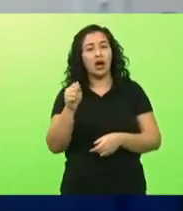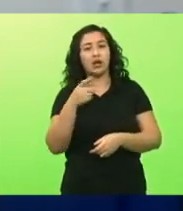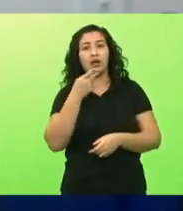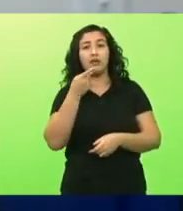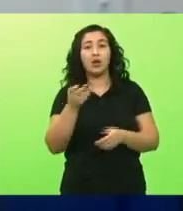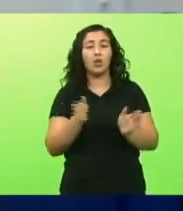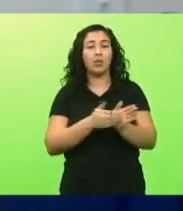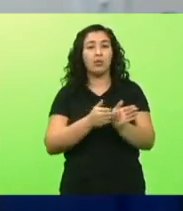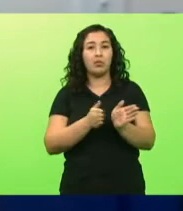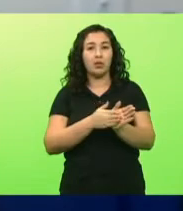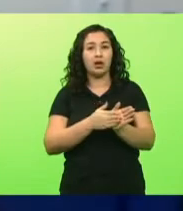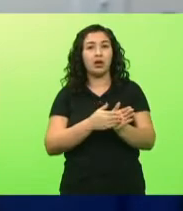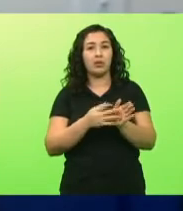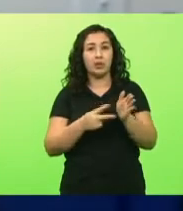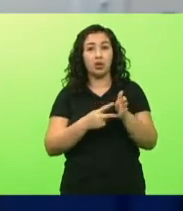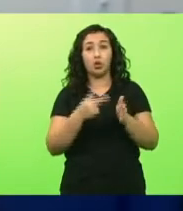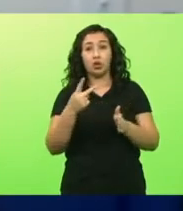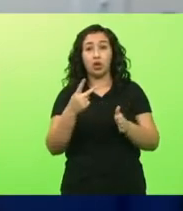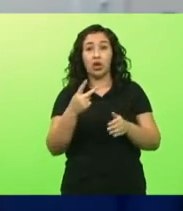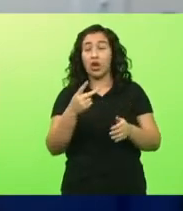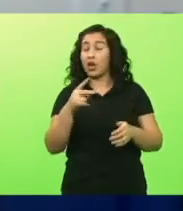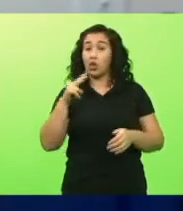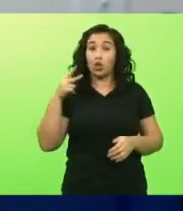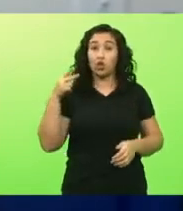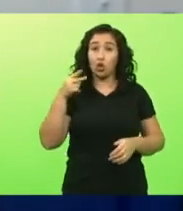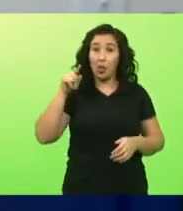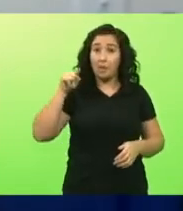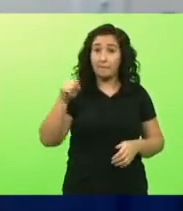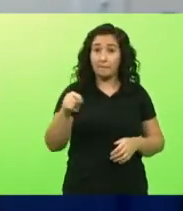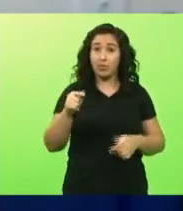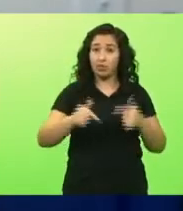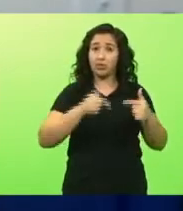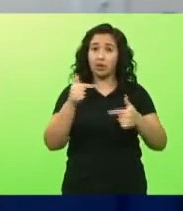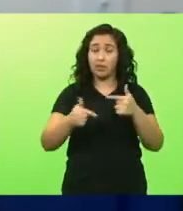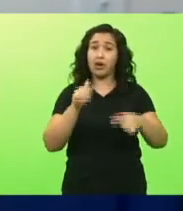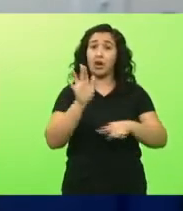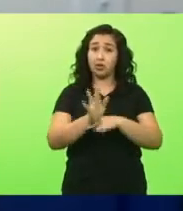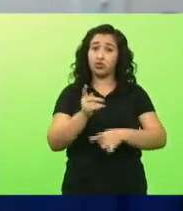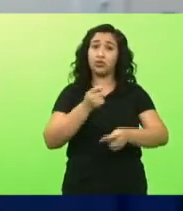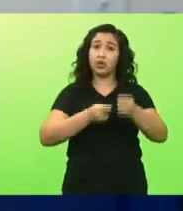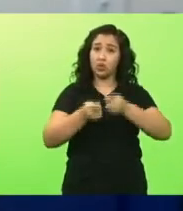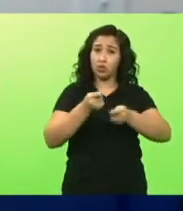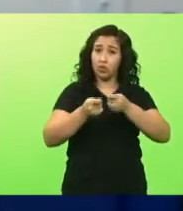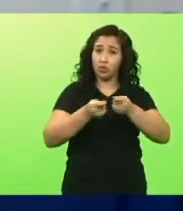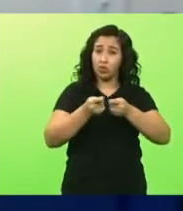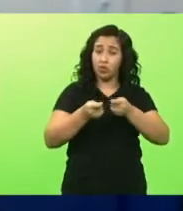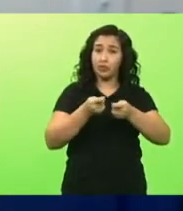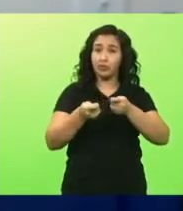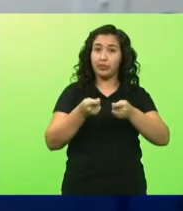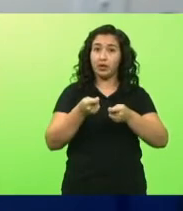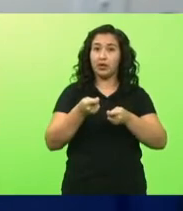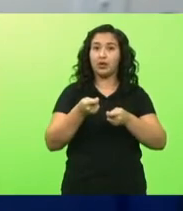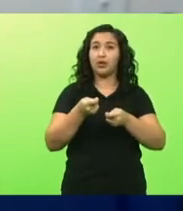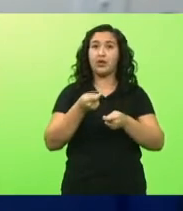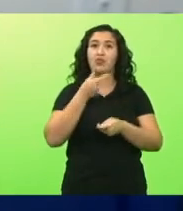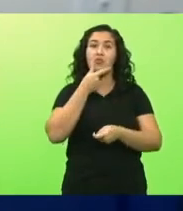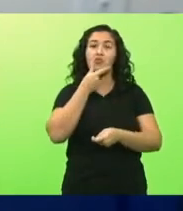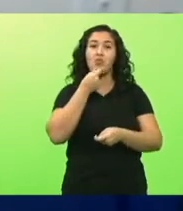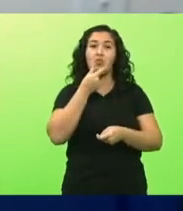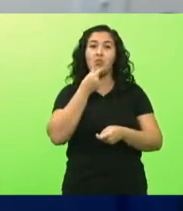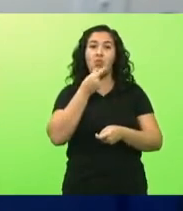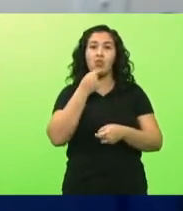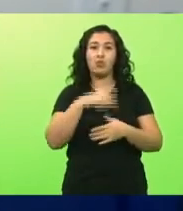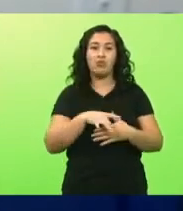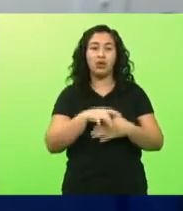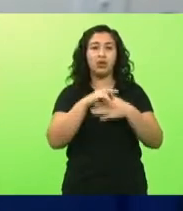parabéns, 2.000 empregos, é bastante emprego, ajuda a economia, um pai de família reduz o